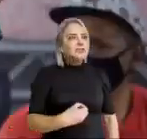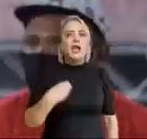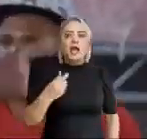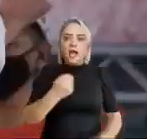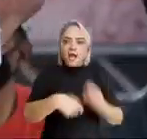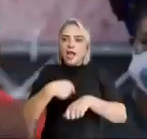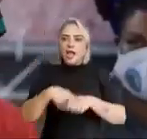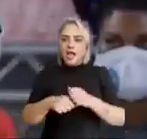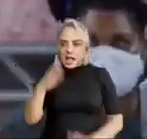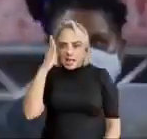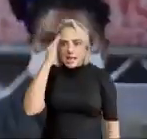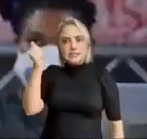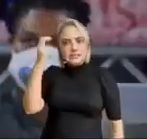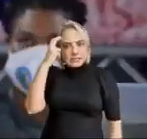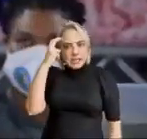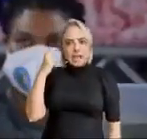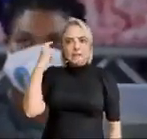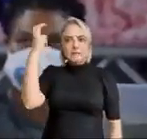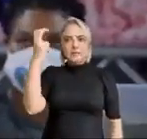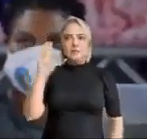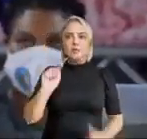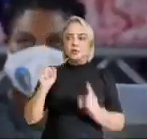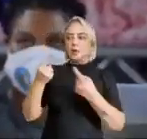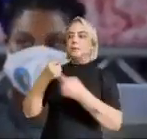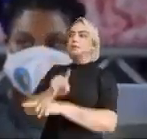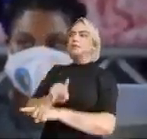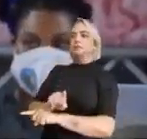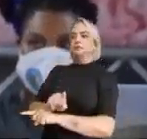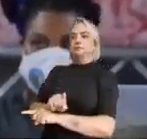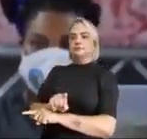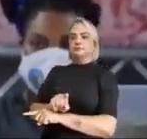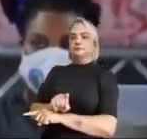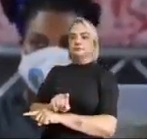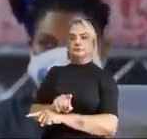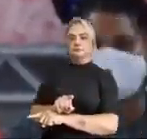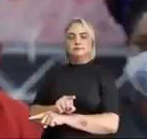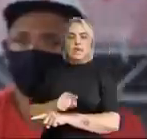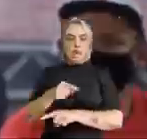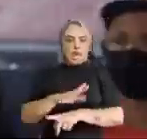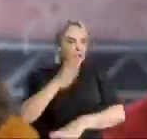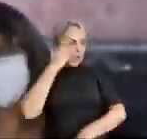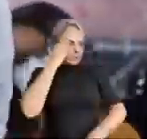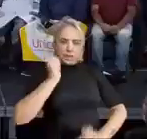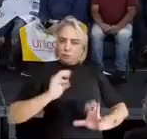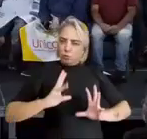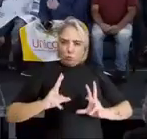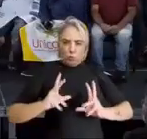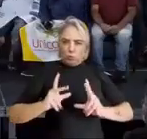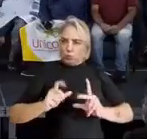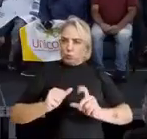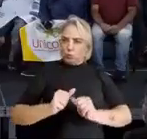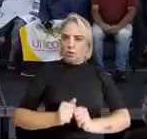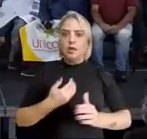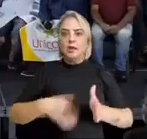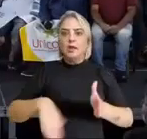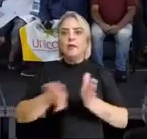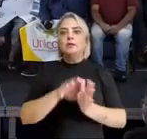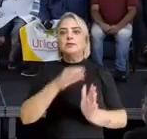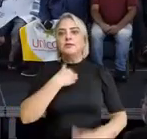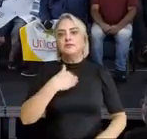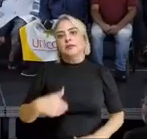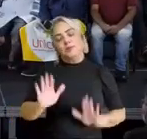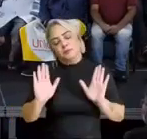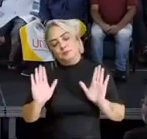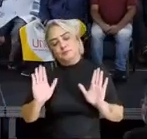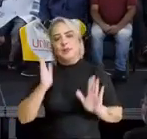sabido quando é oposição. Quando é oposição, ele sabe tudo. Quando chega no governo, começa, bom, eu